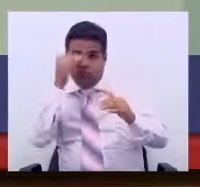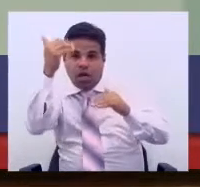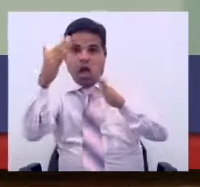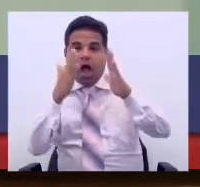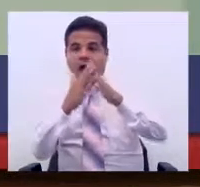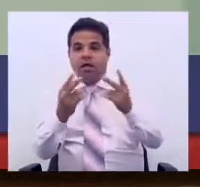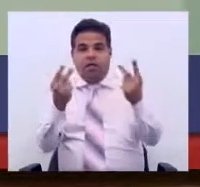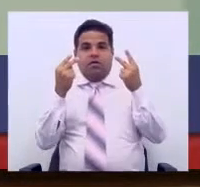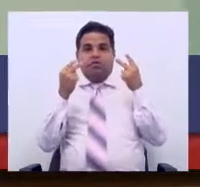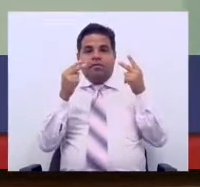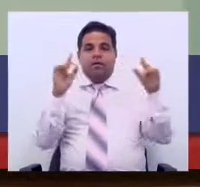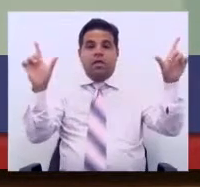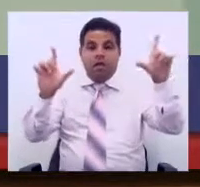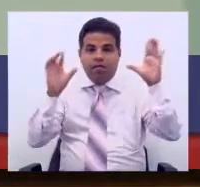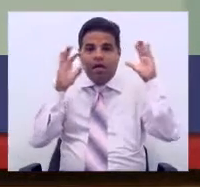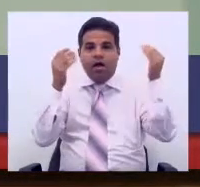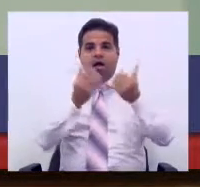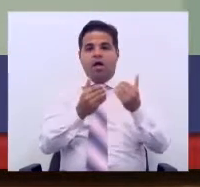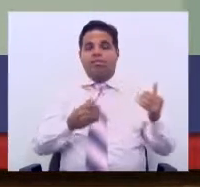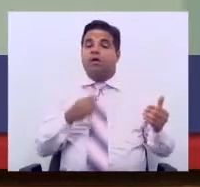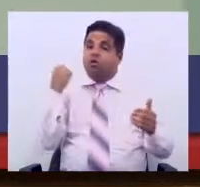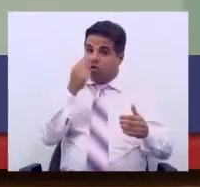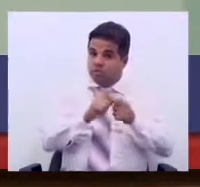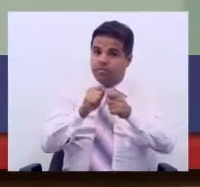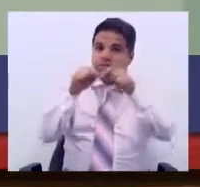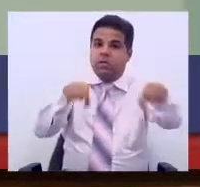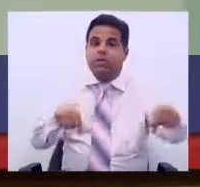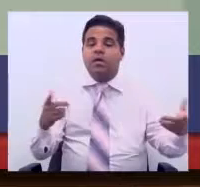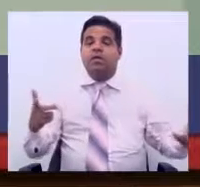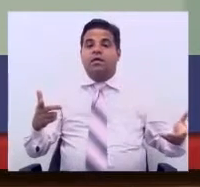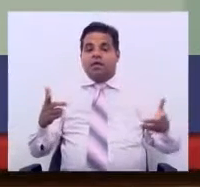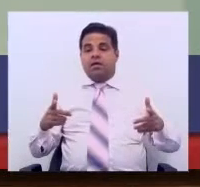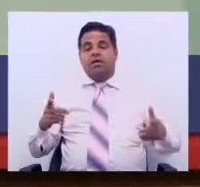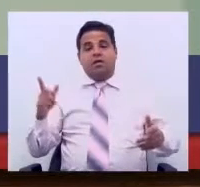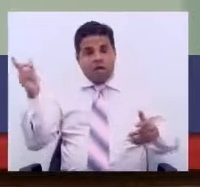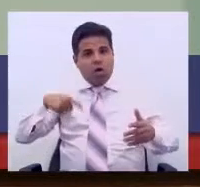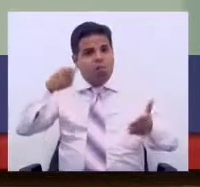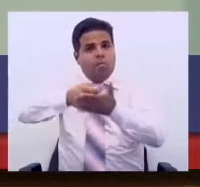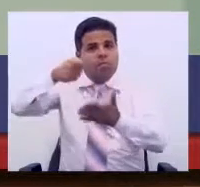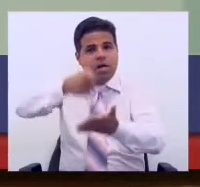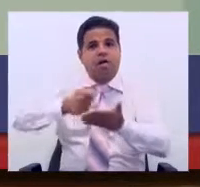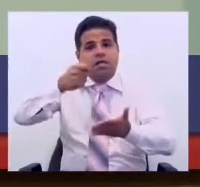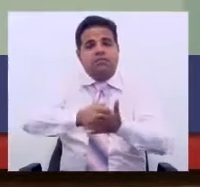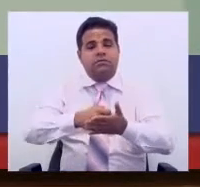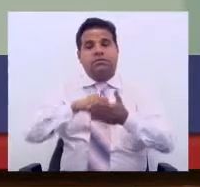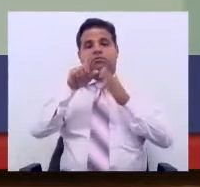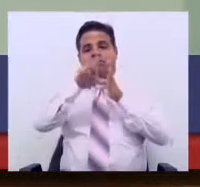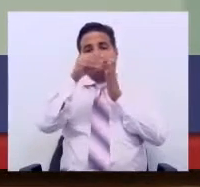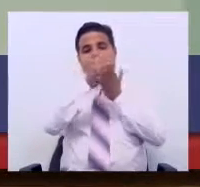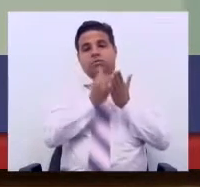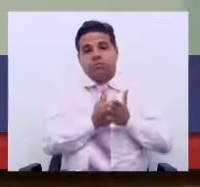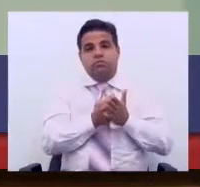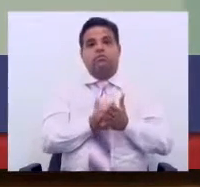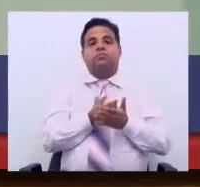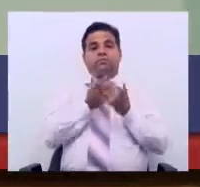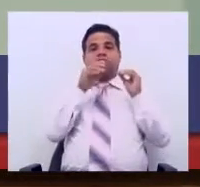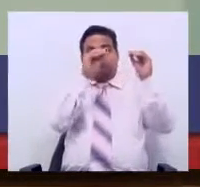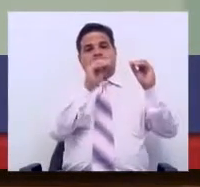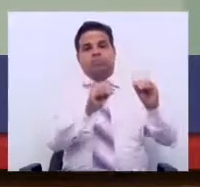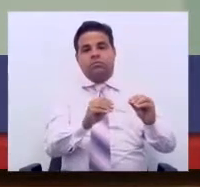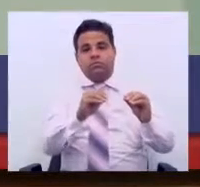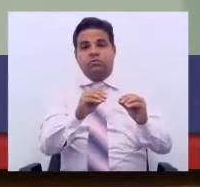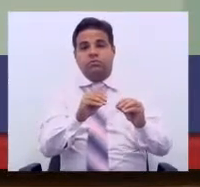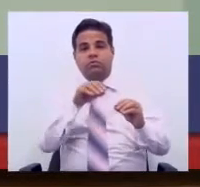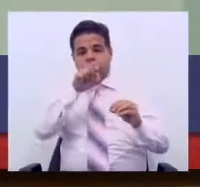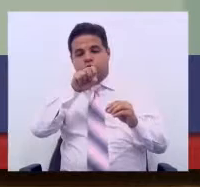assistindo a TV Câmara. E o que nós estamos fazendo é uma obrigação do Legislativo, que é fixar o subsídio